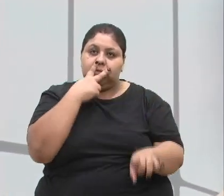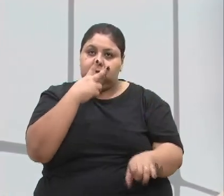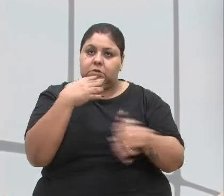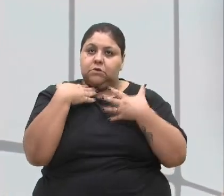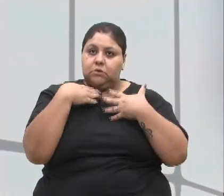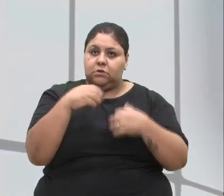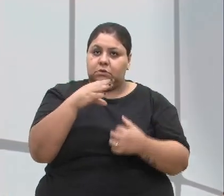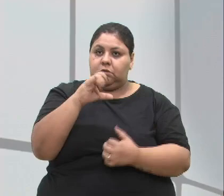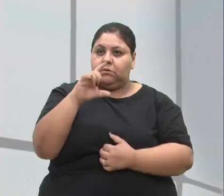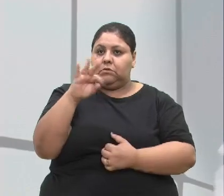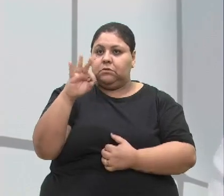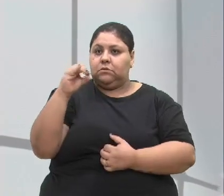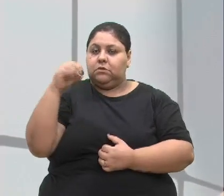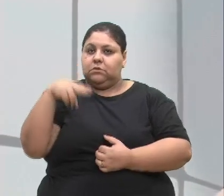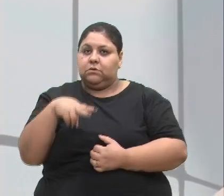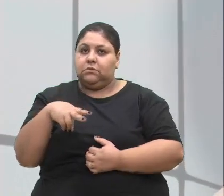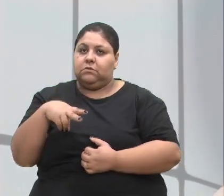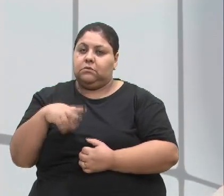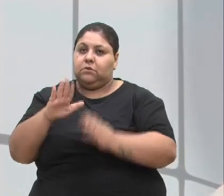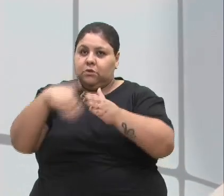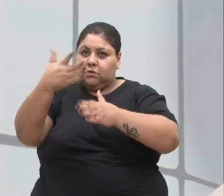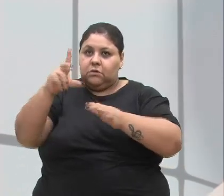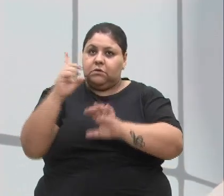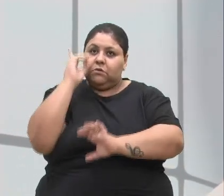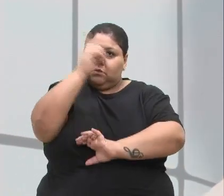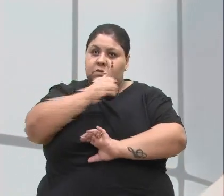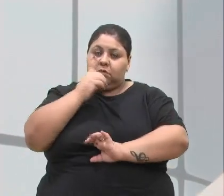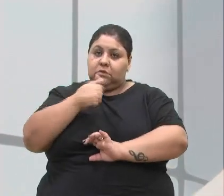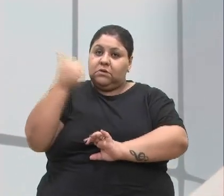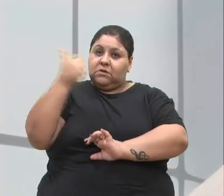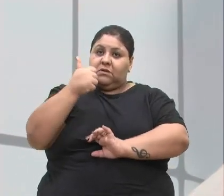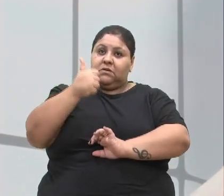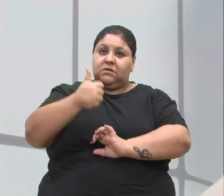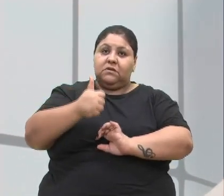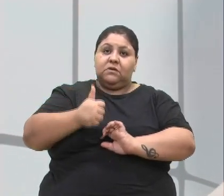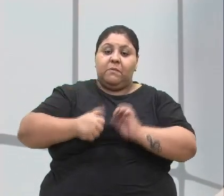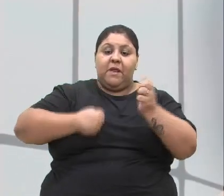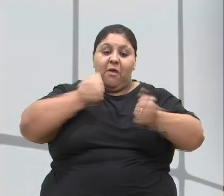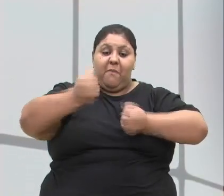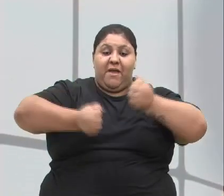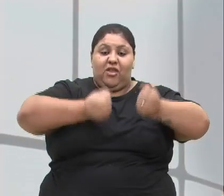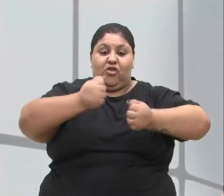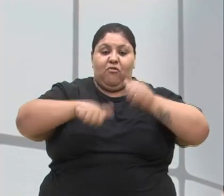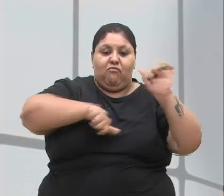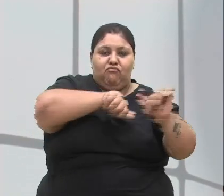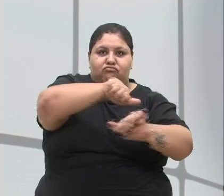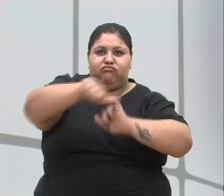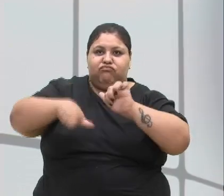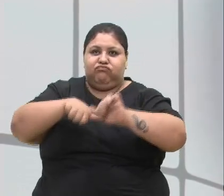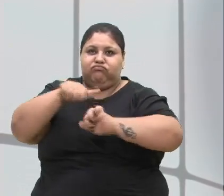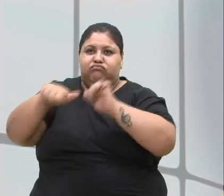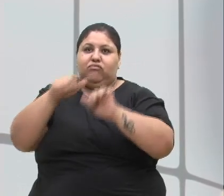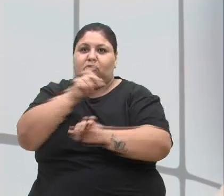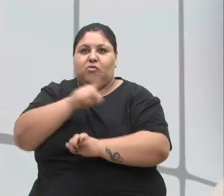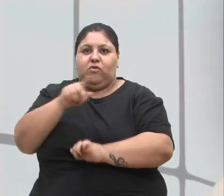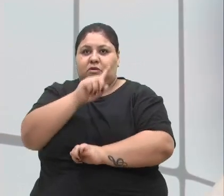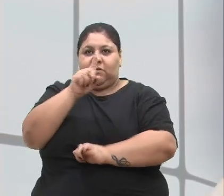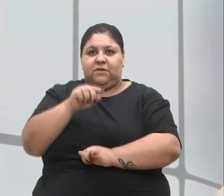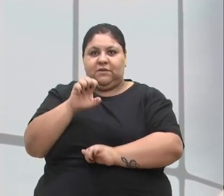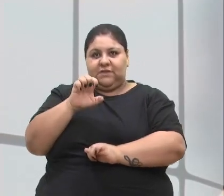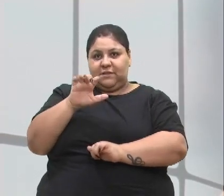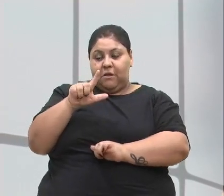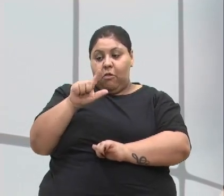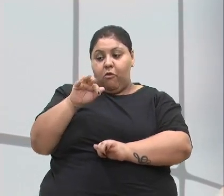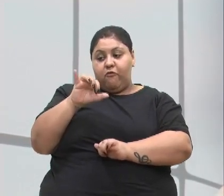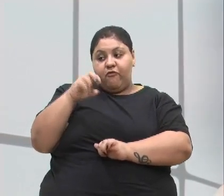ali. Até agora no próximo domingo nós temos a primeira maratona de revezamento de Caxias do Sul, o professor Zelfino, um grande professor amigo, aí está